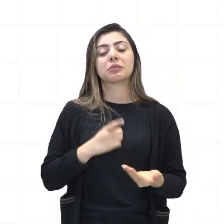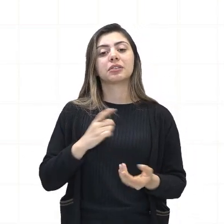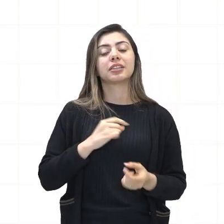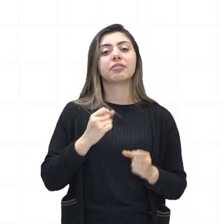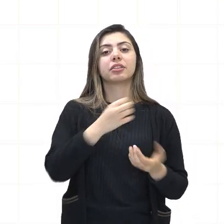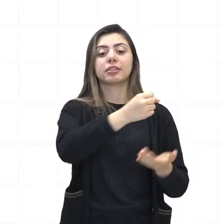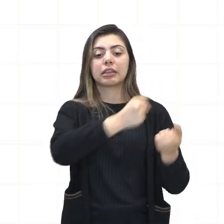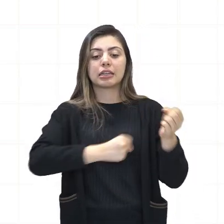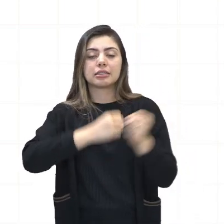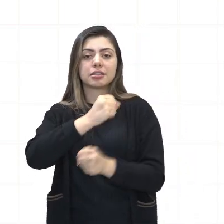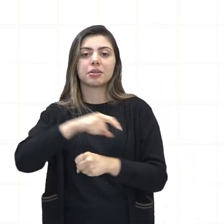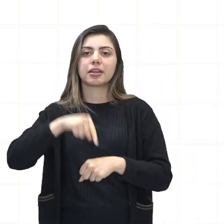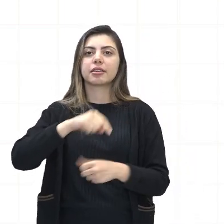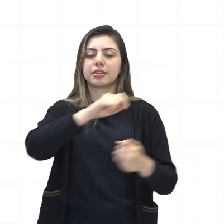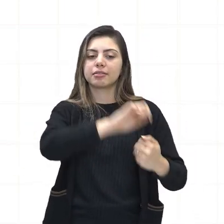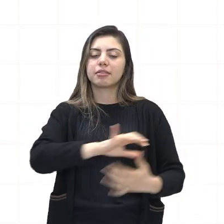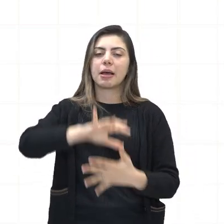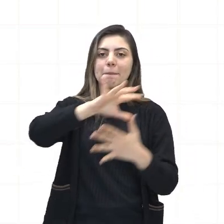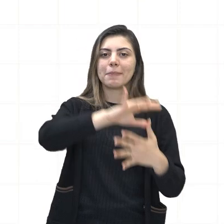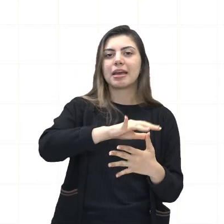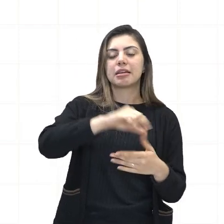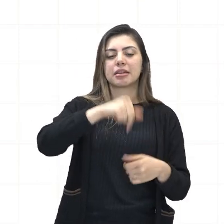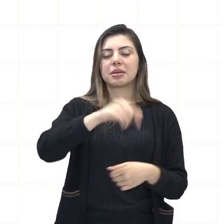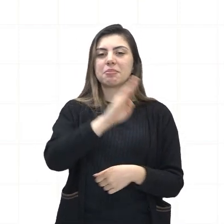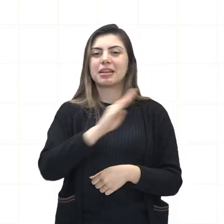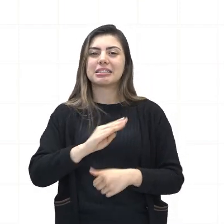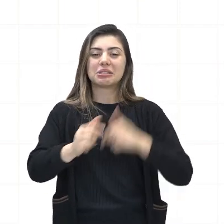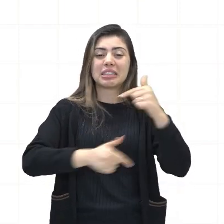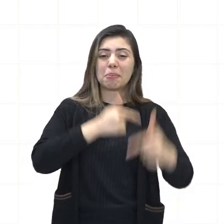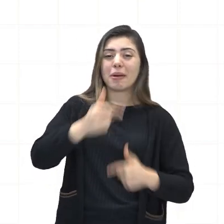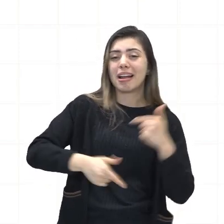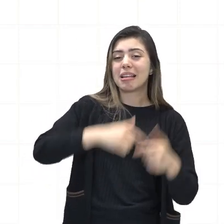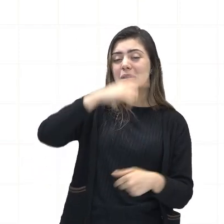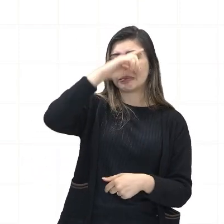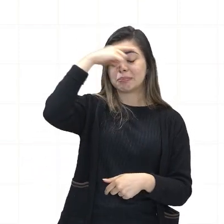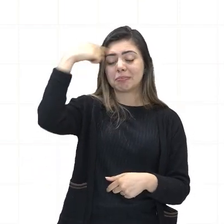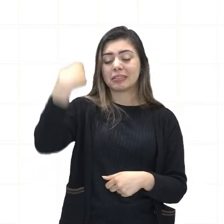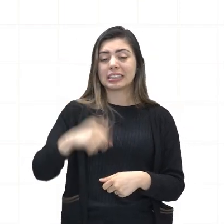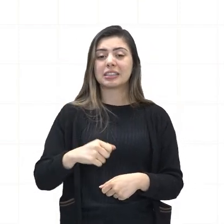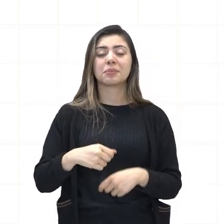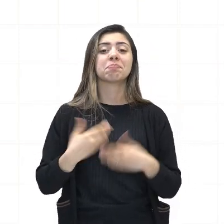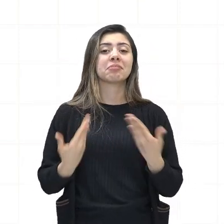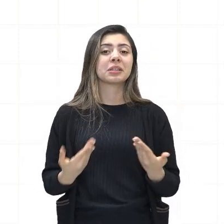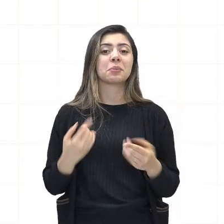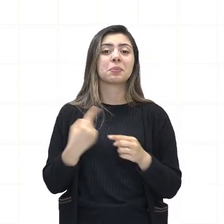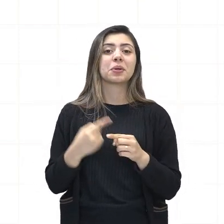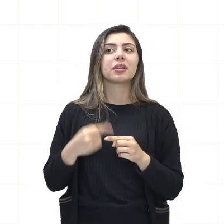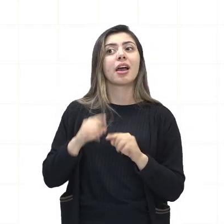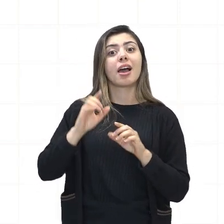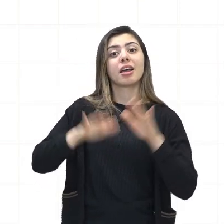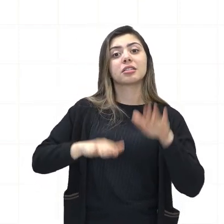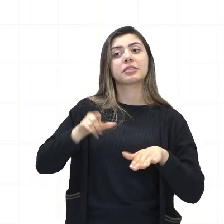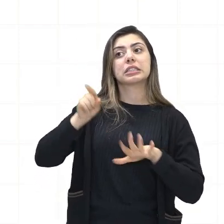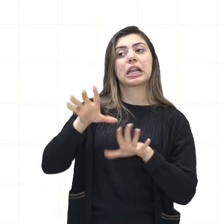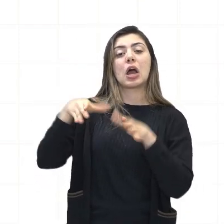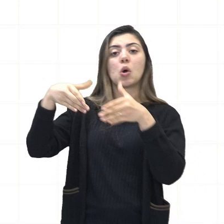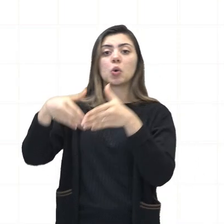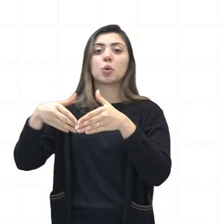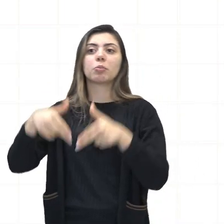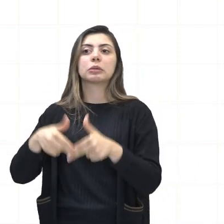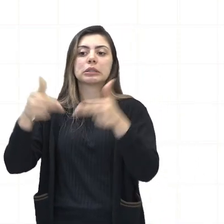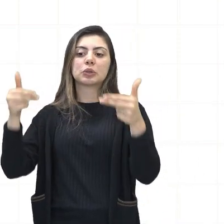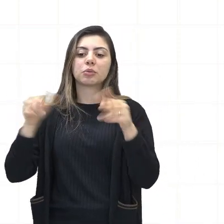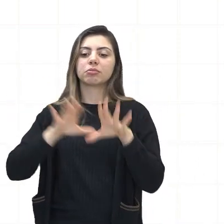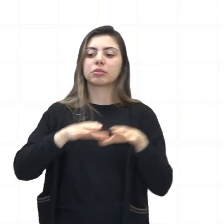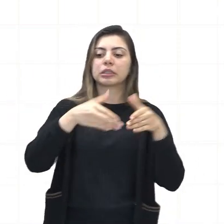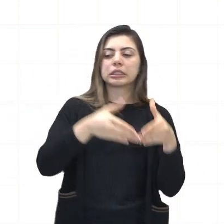América, para o Brasil, para trabalhar, né, forçados. Às vezes era pelas próprias etnias inimigas,